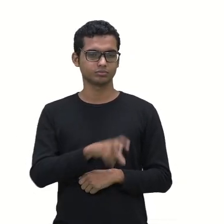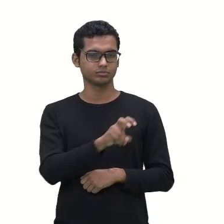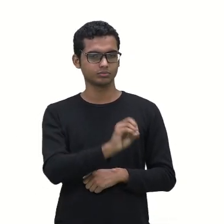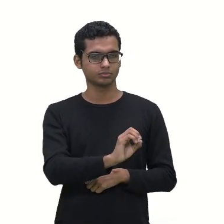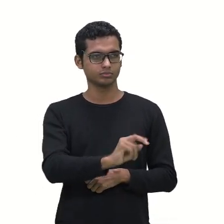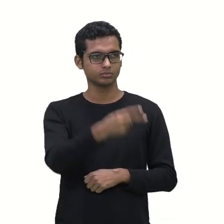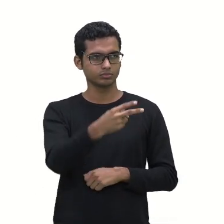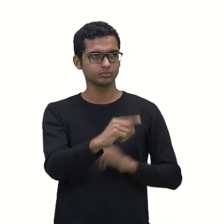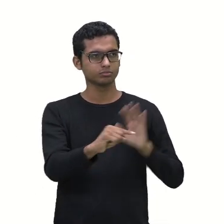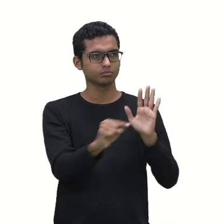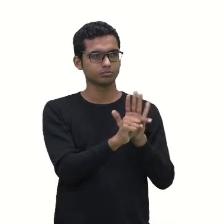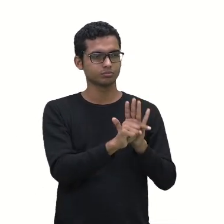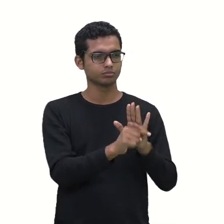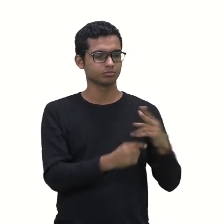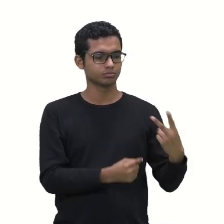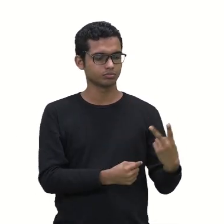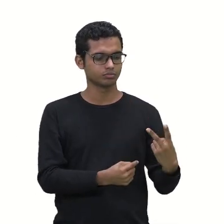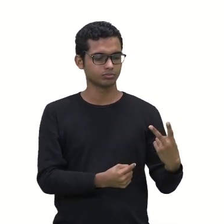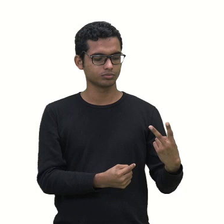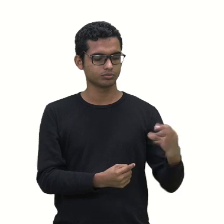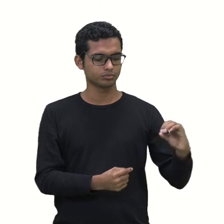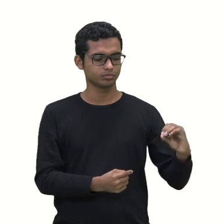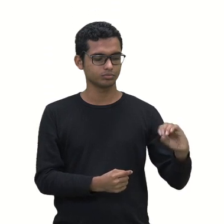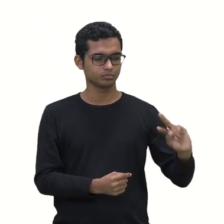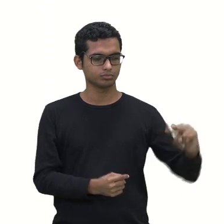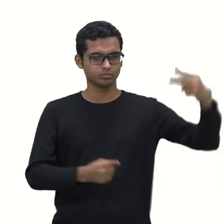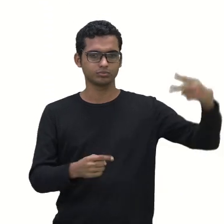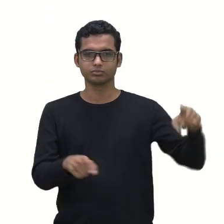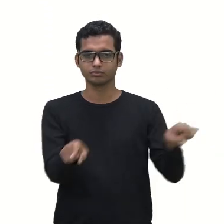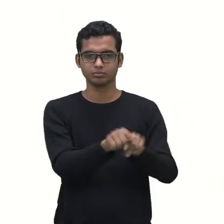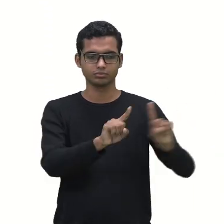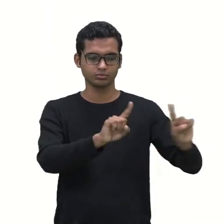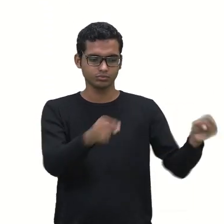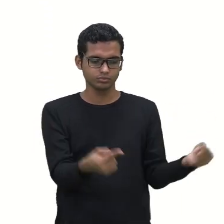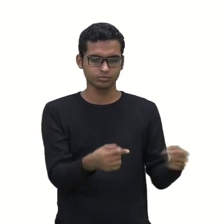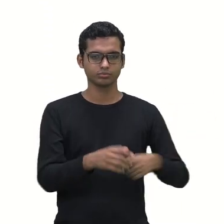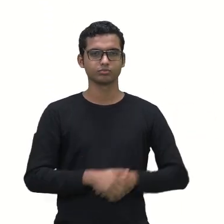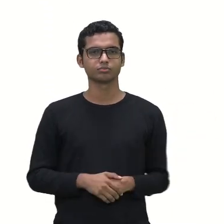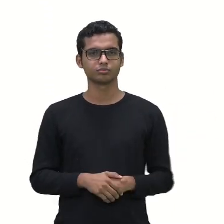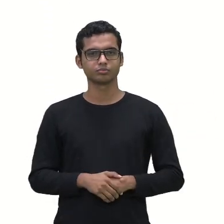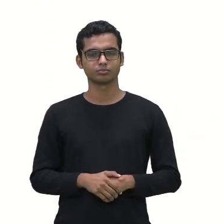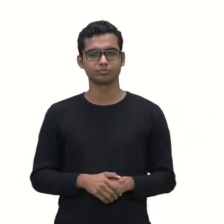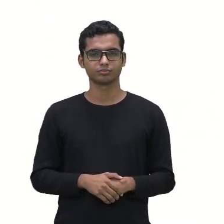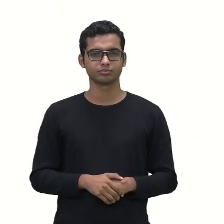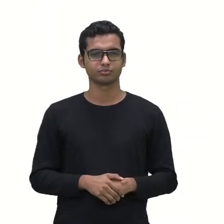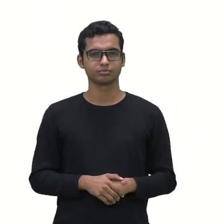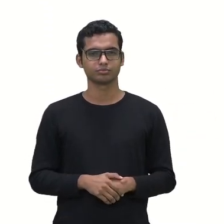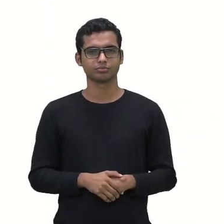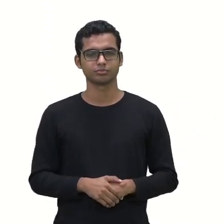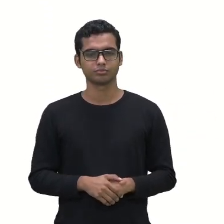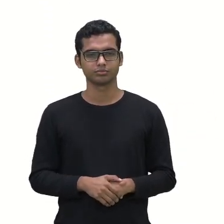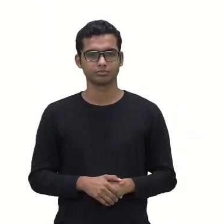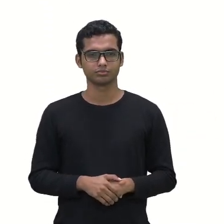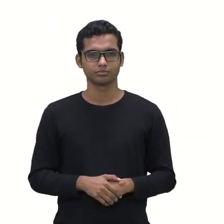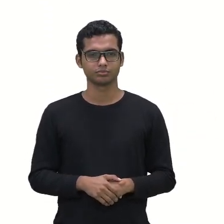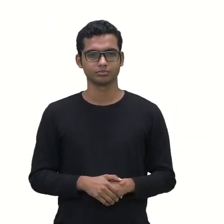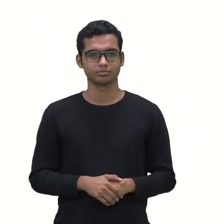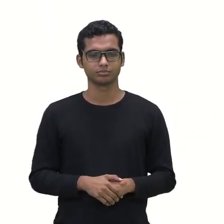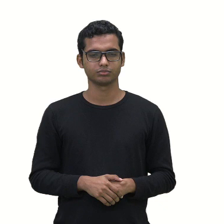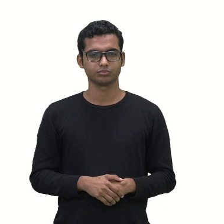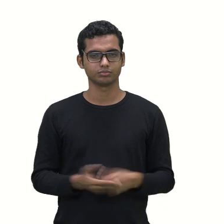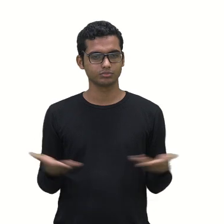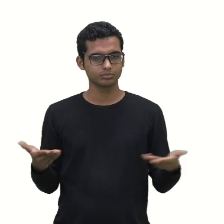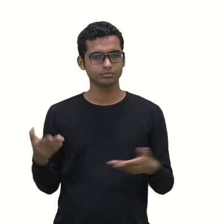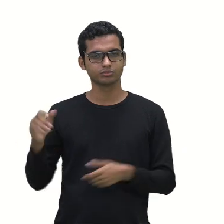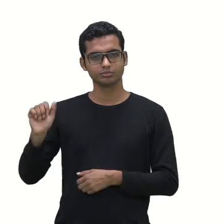elevado ao quadrado. Vamos subir aqui um pouquinho para a gente continuar a nossa continha. Olha só. A área vai